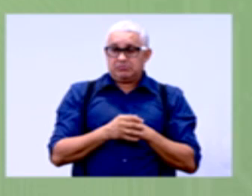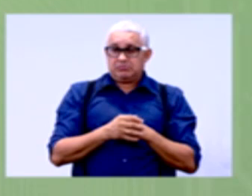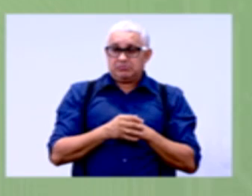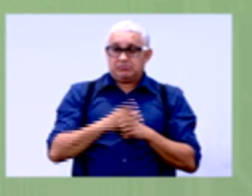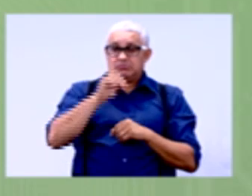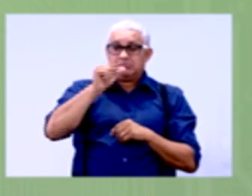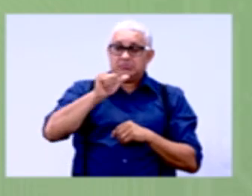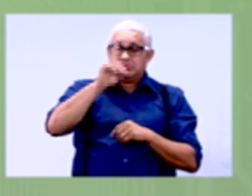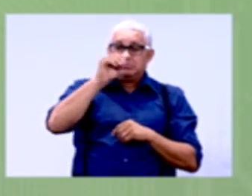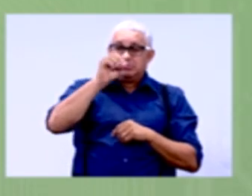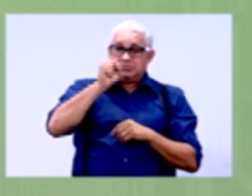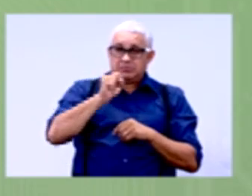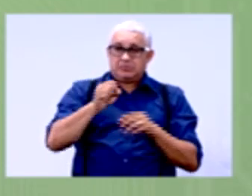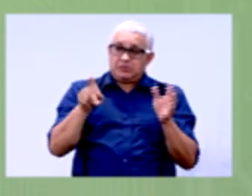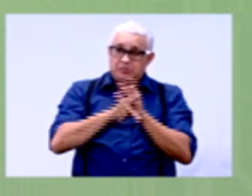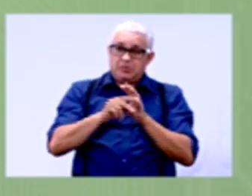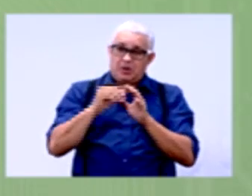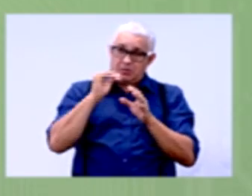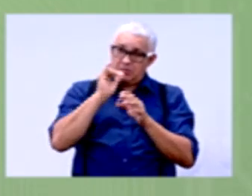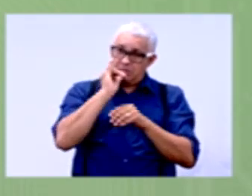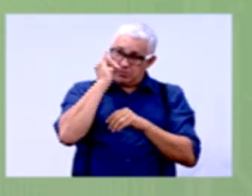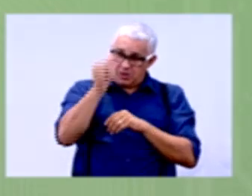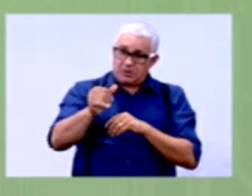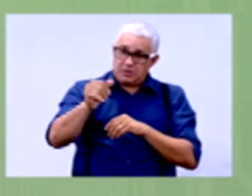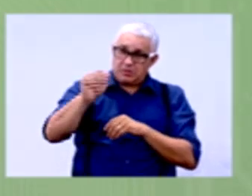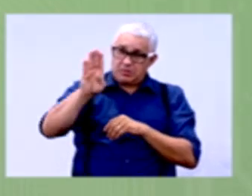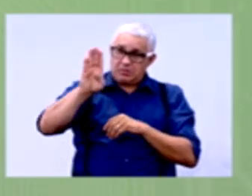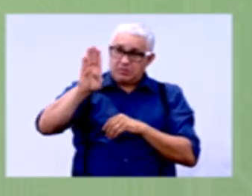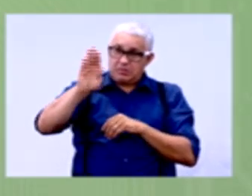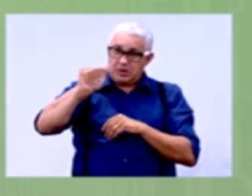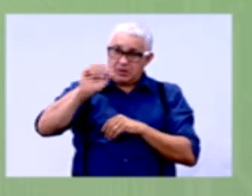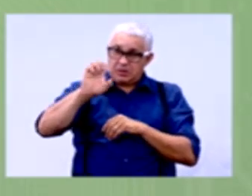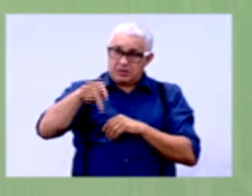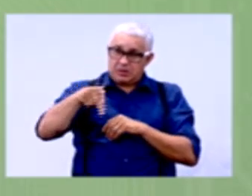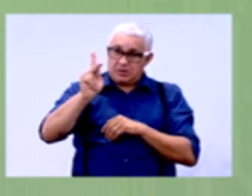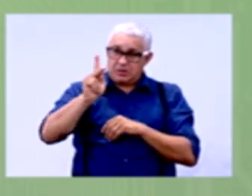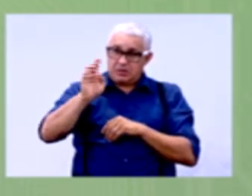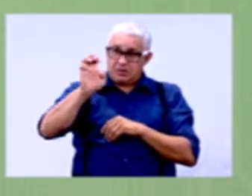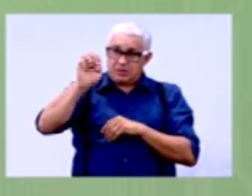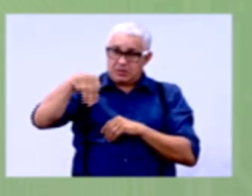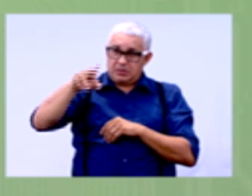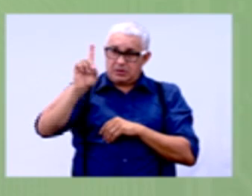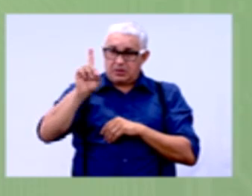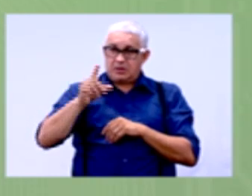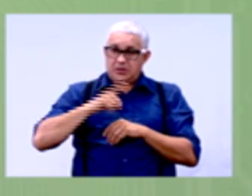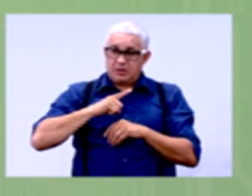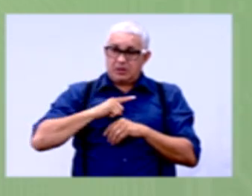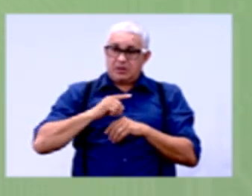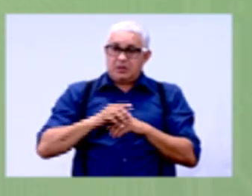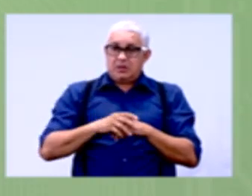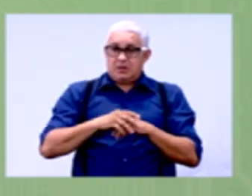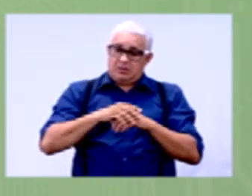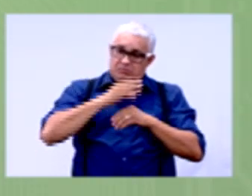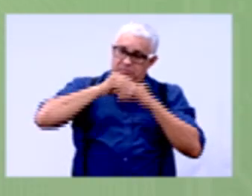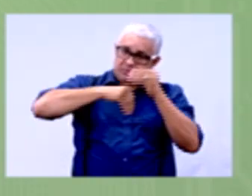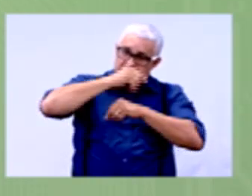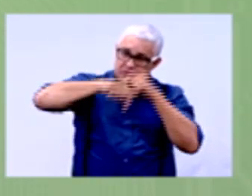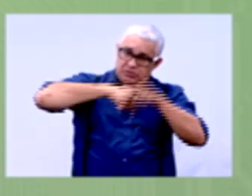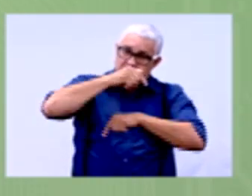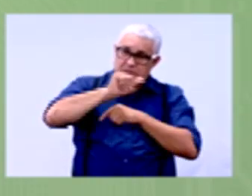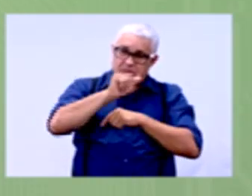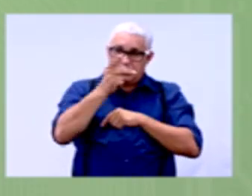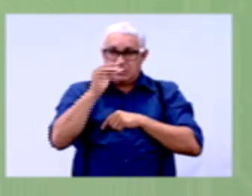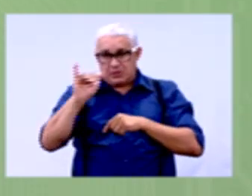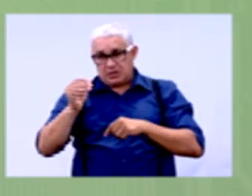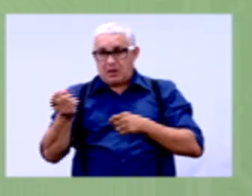para o back-end, porém a gente inclui um armazenamento local nesse projeto. Então os dados saem, são processados na API,